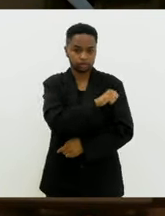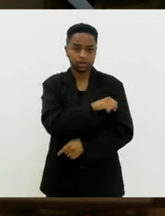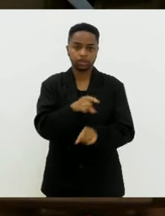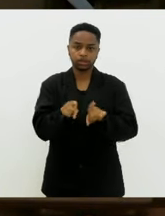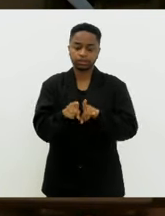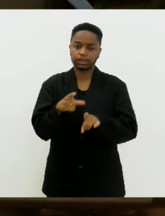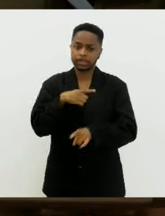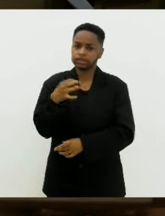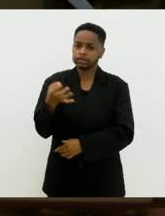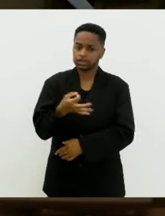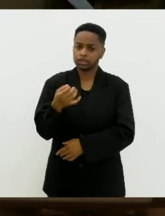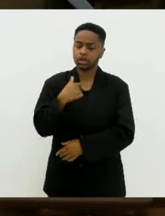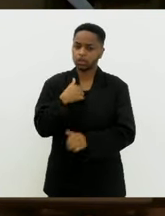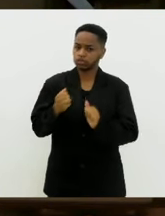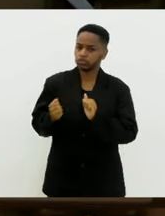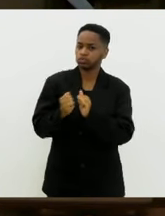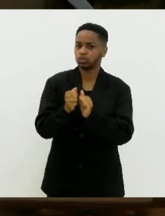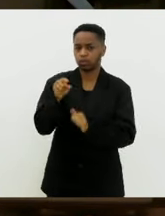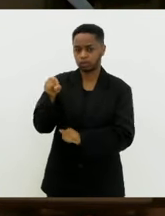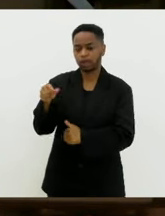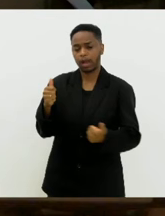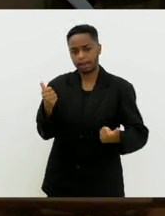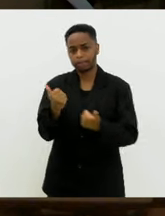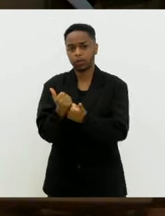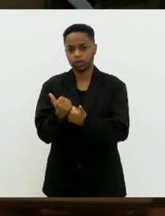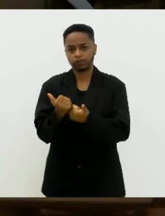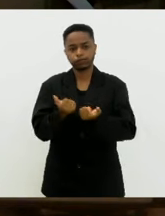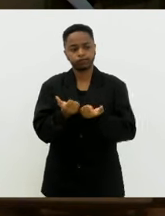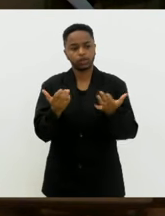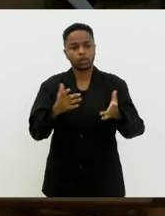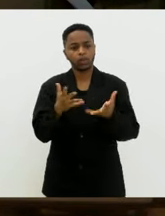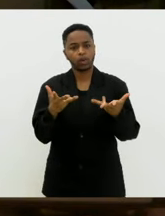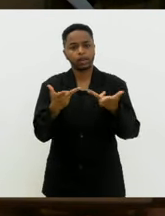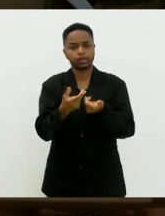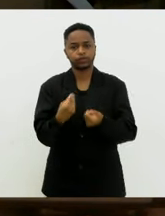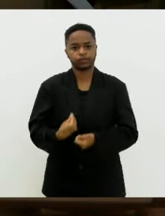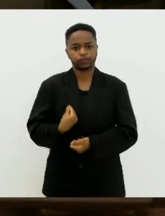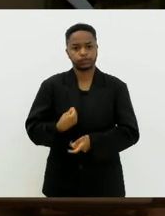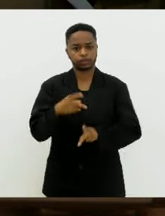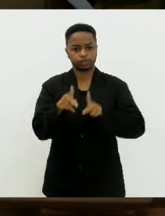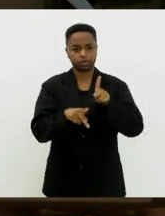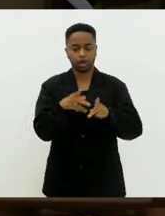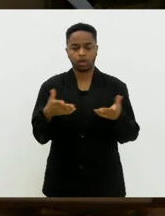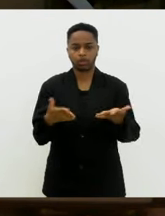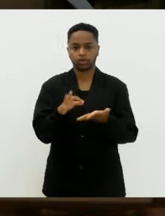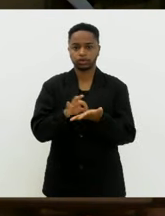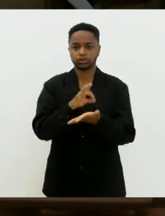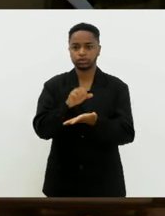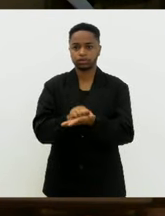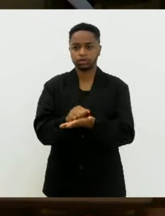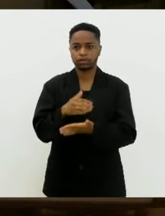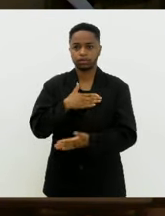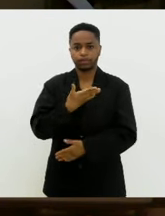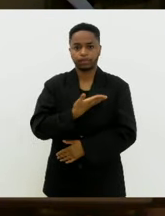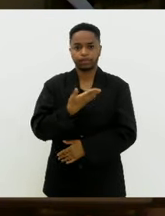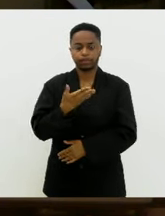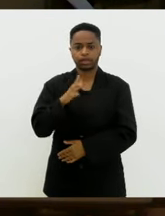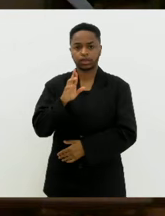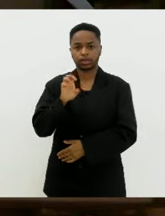certeza, ombreando com a senhora para levar qualidade de vida para a população. A próxima oradora, a minha amiga